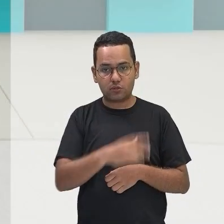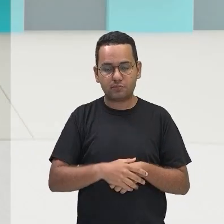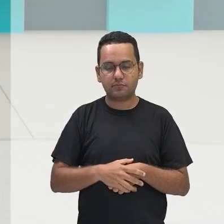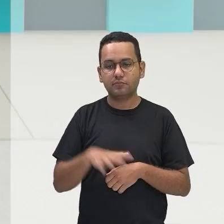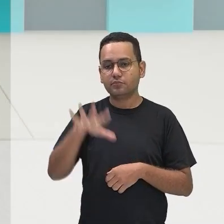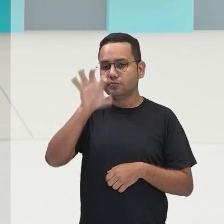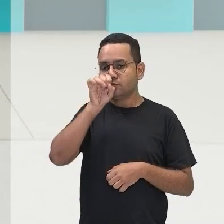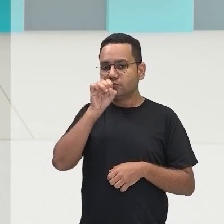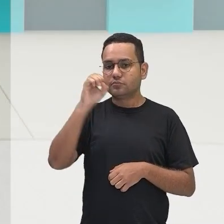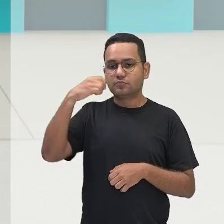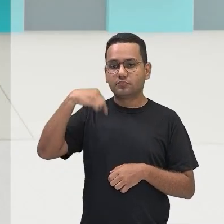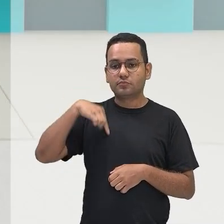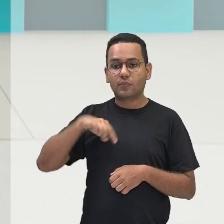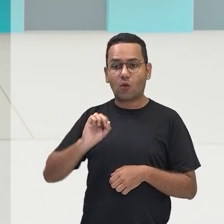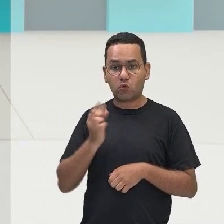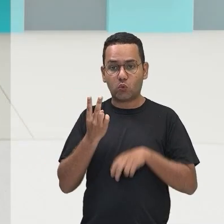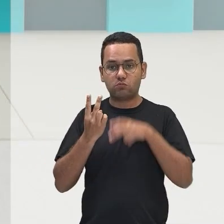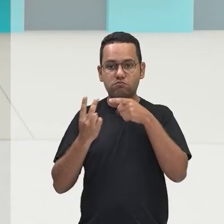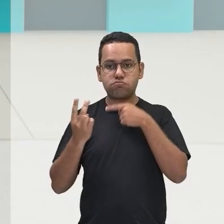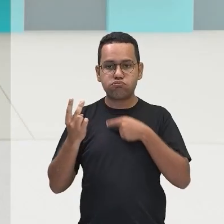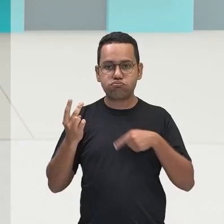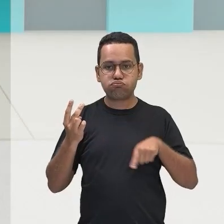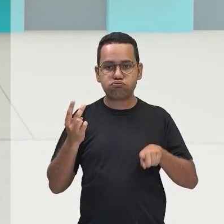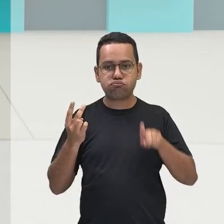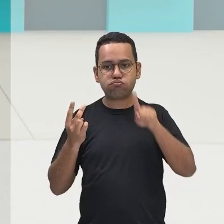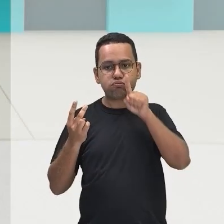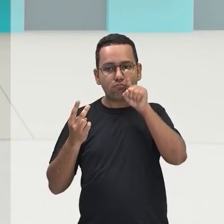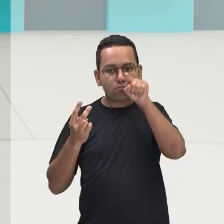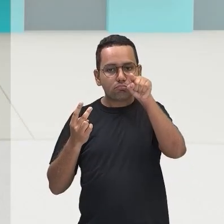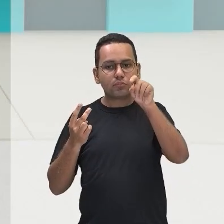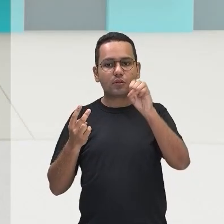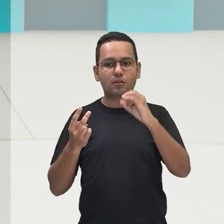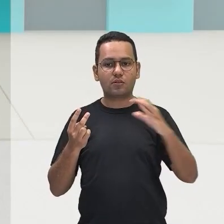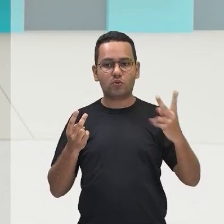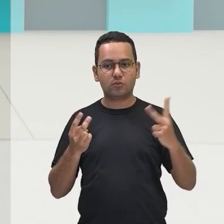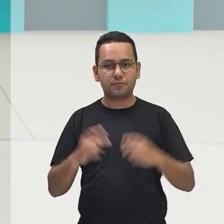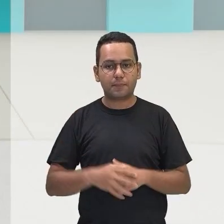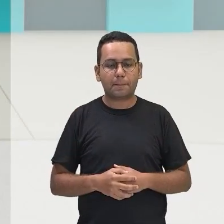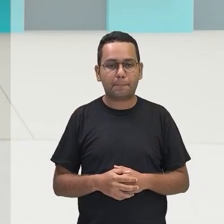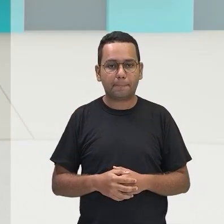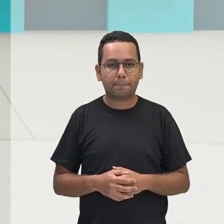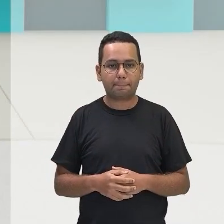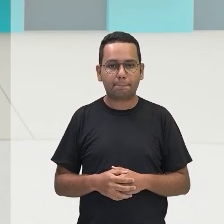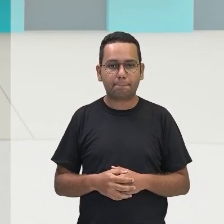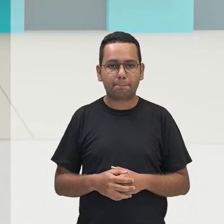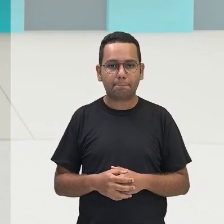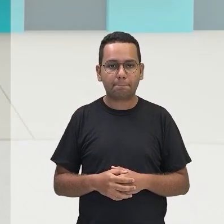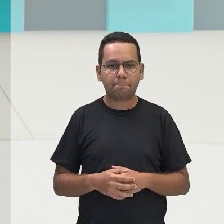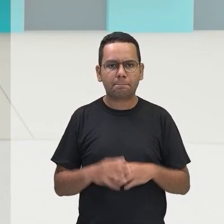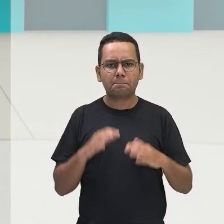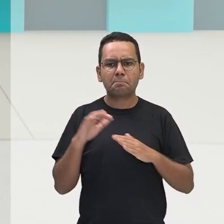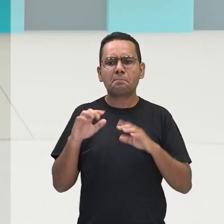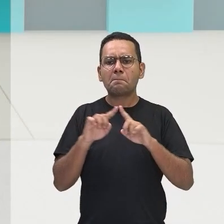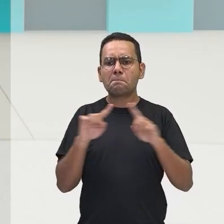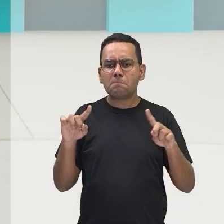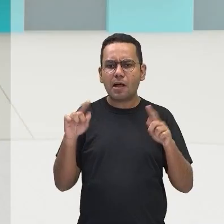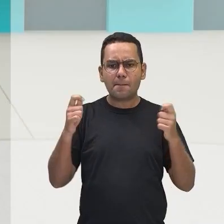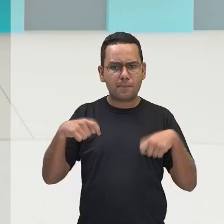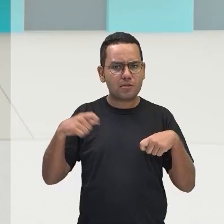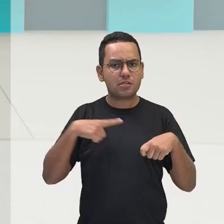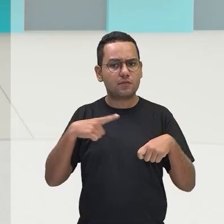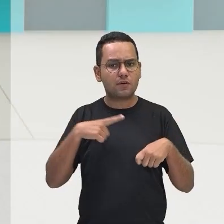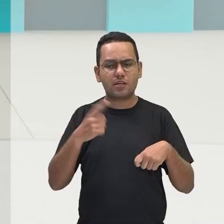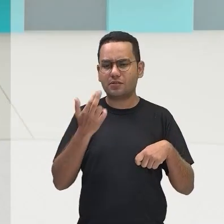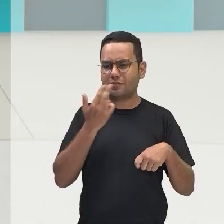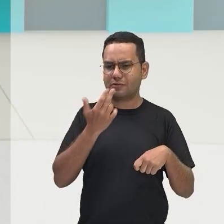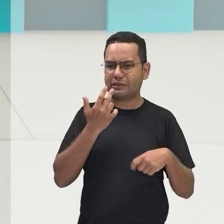essa parte aí da respiração, também ajuda a transportar, né, os nutrientes, os mais diversos nutrientes,